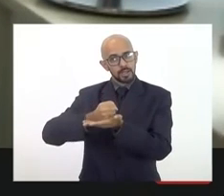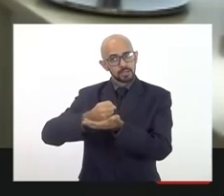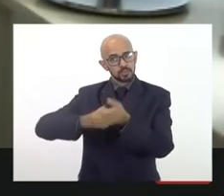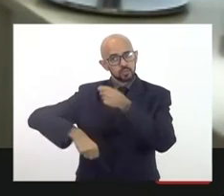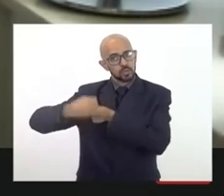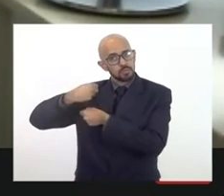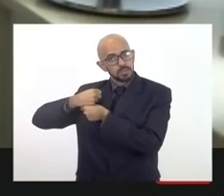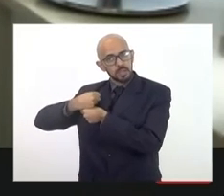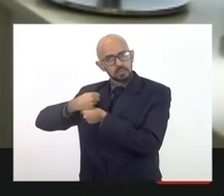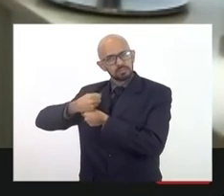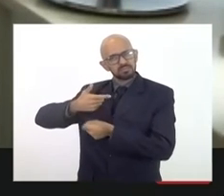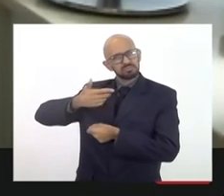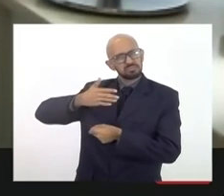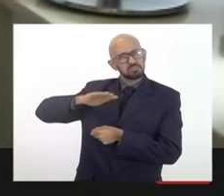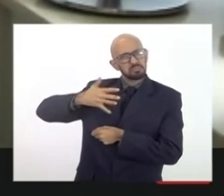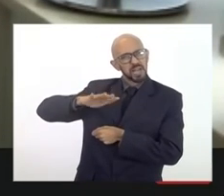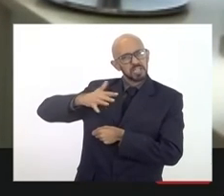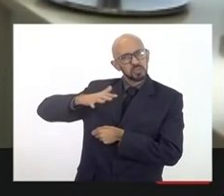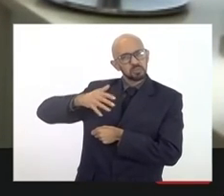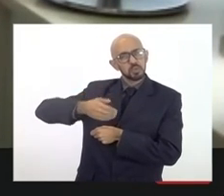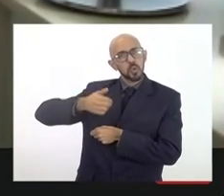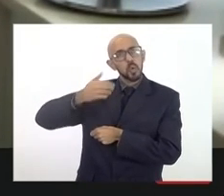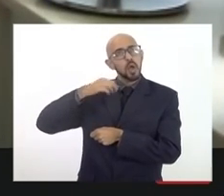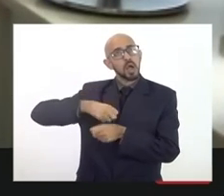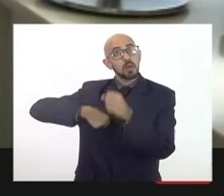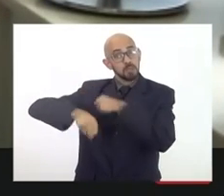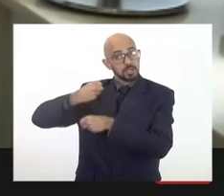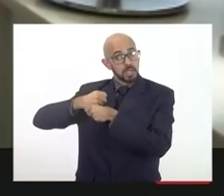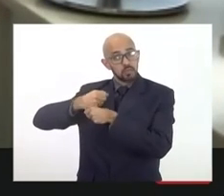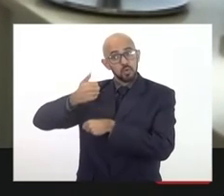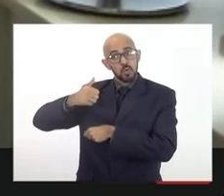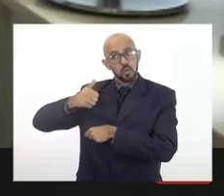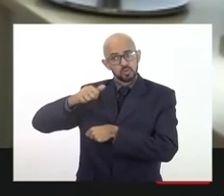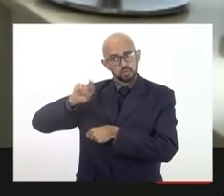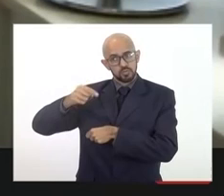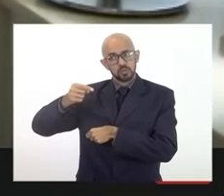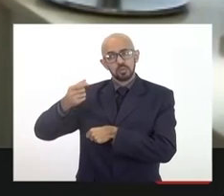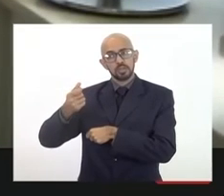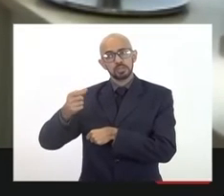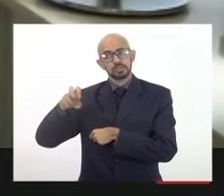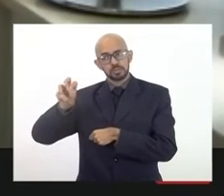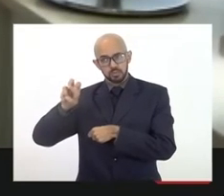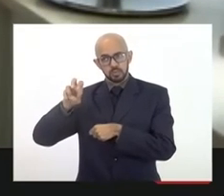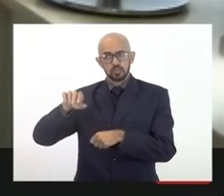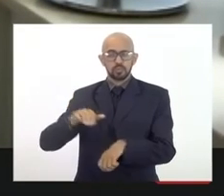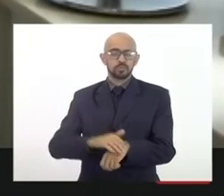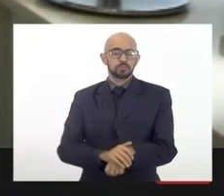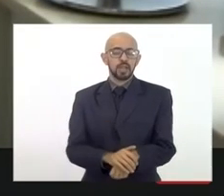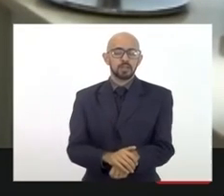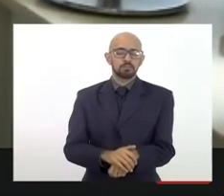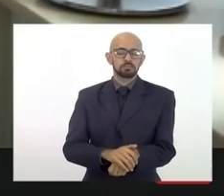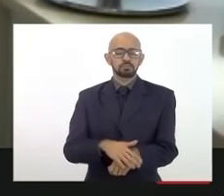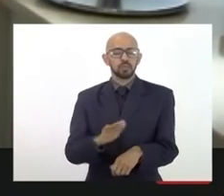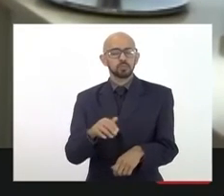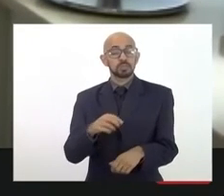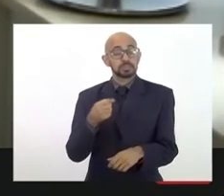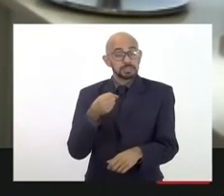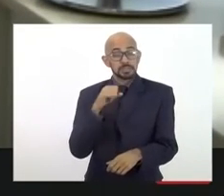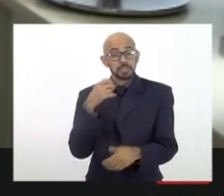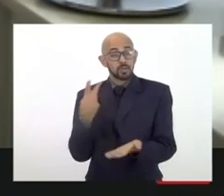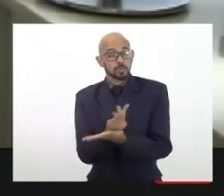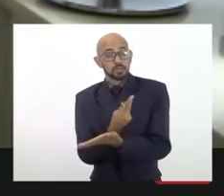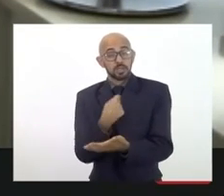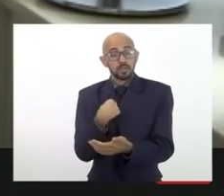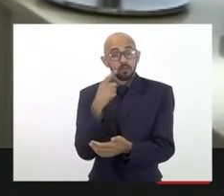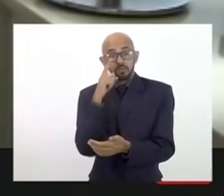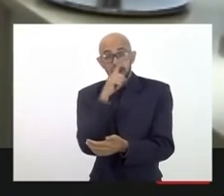Então, no mínimo, que ano passado foi 11,5, aí dá 6 bi de diferença, mas vamos ser que eu erre, seja 5